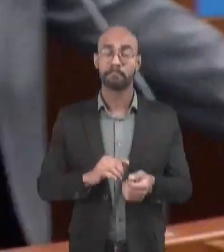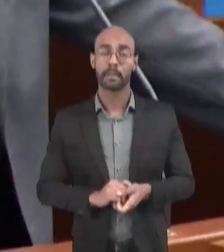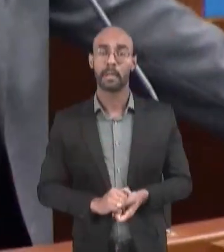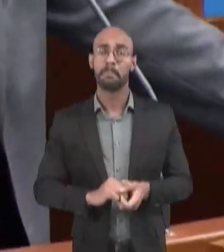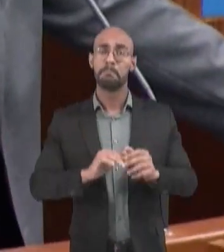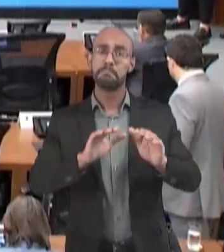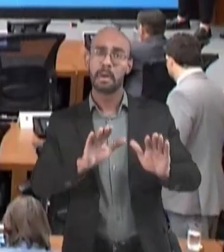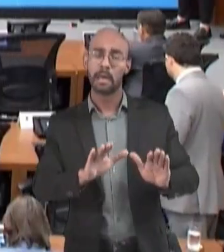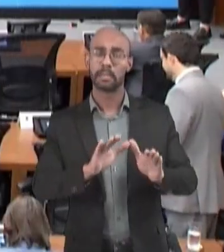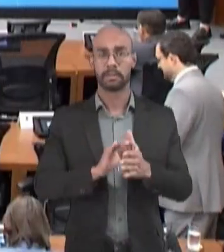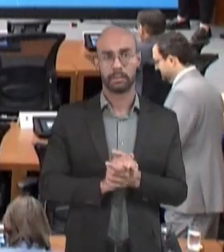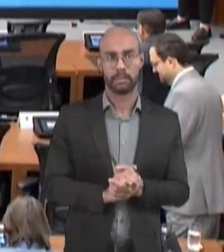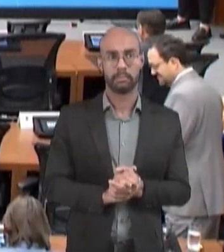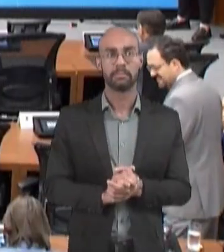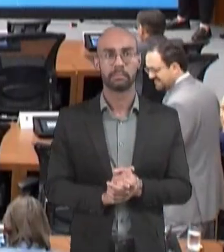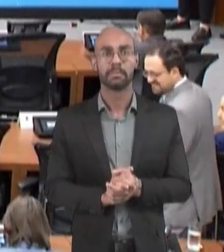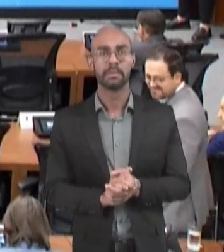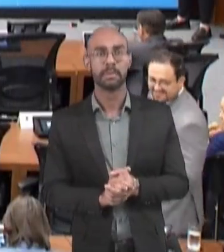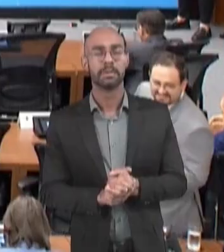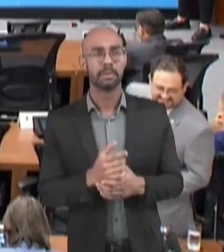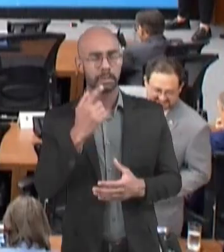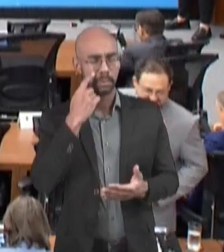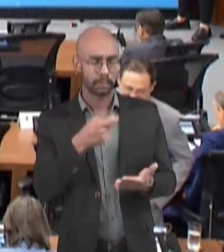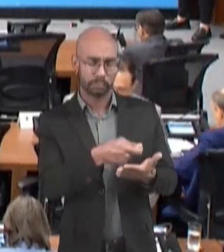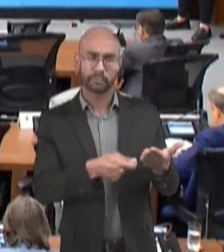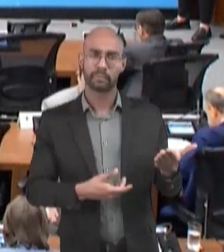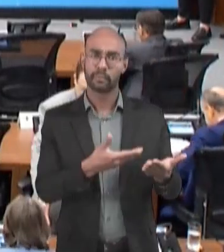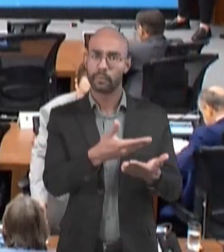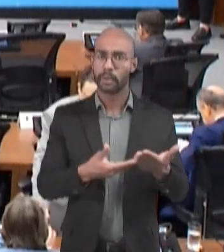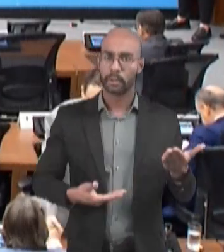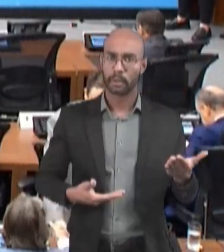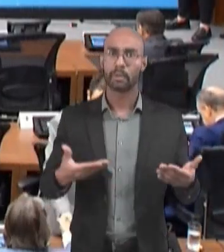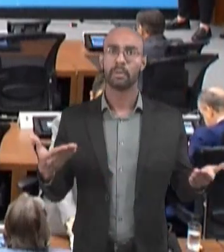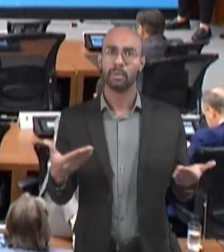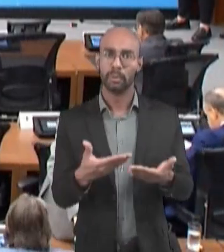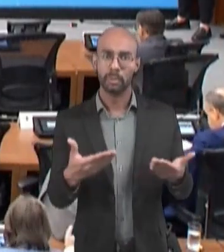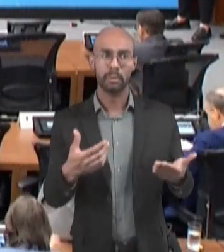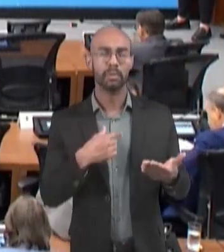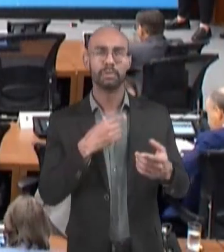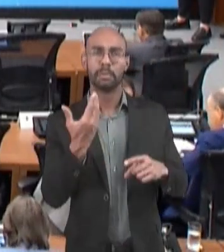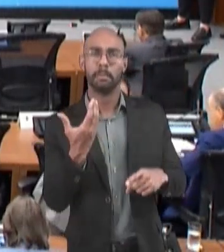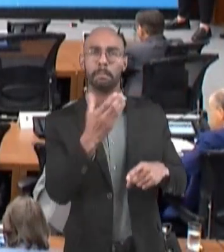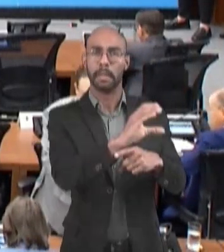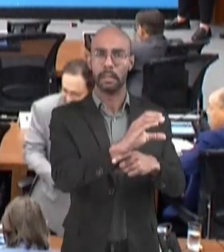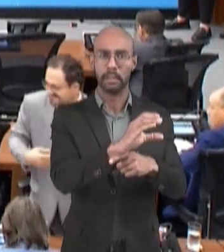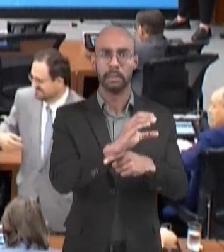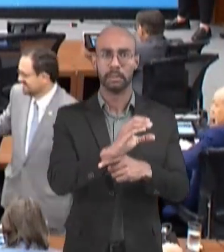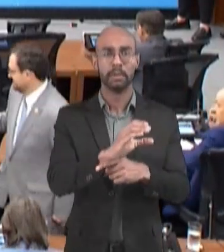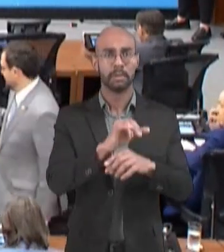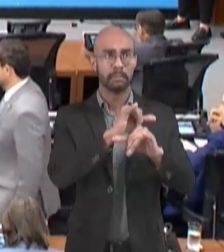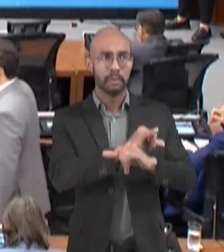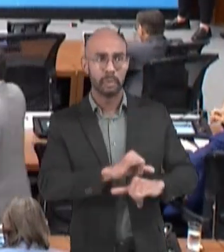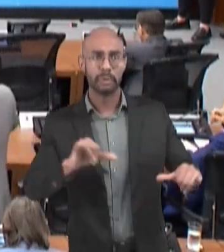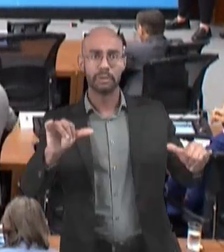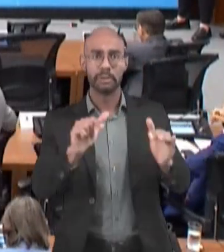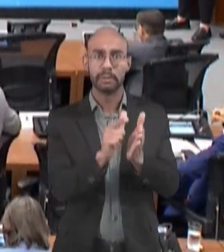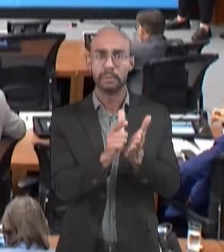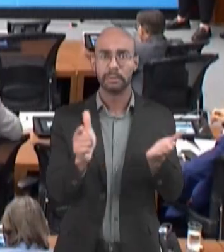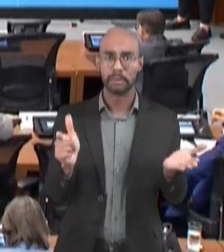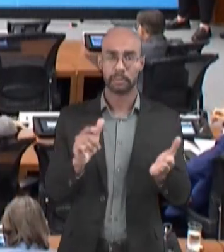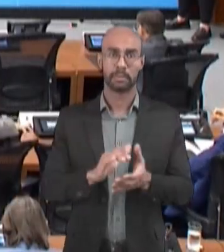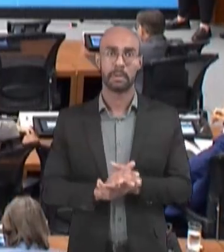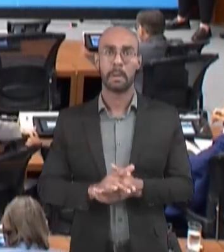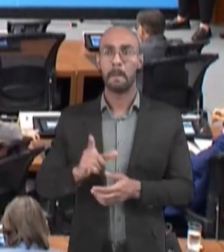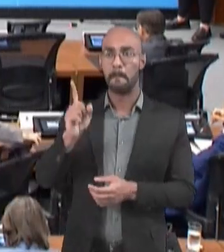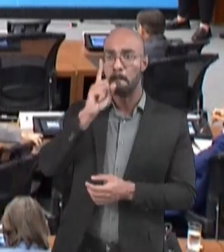Mas quando eu pego e vejo uma matéria como essa aqui que saiu no Campo Grande News, mães